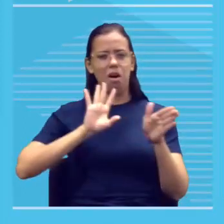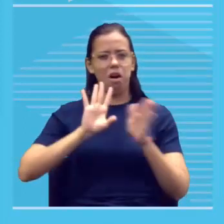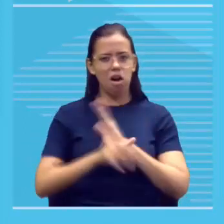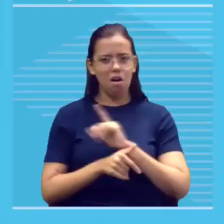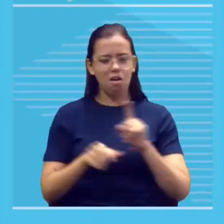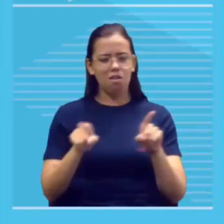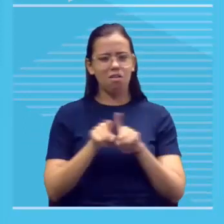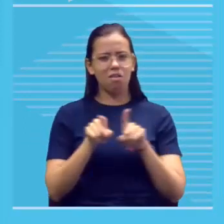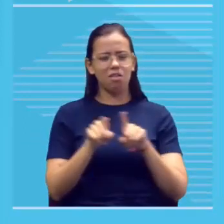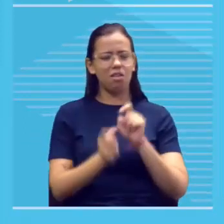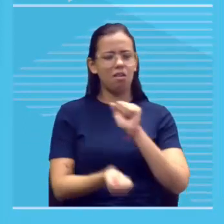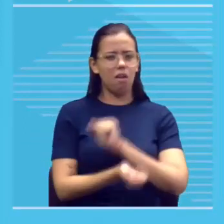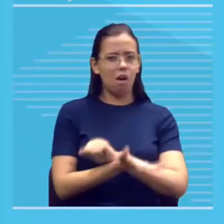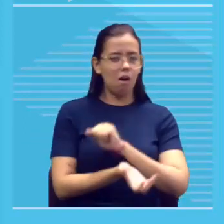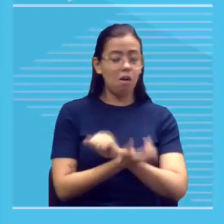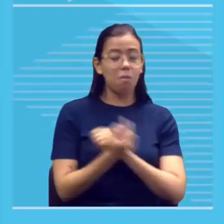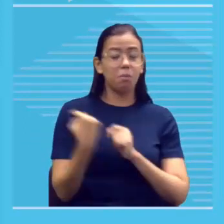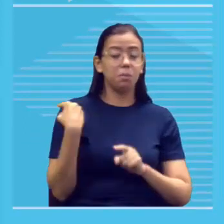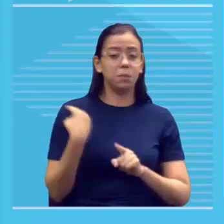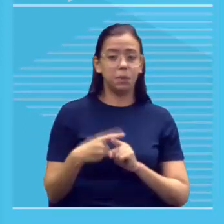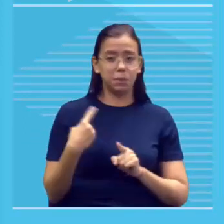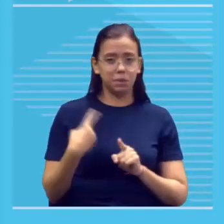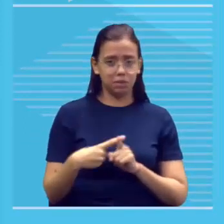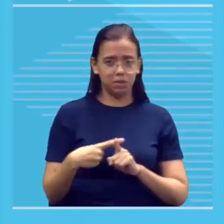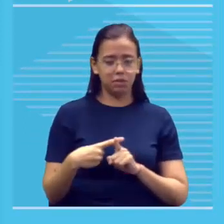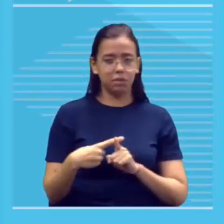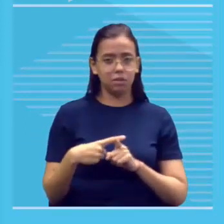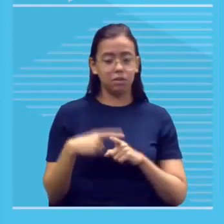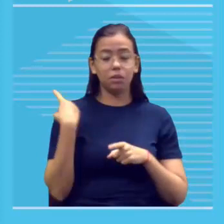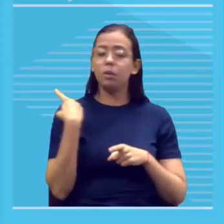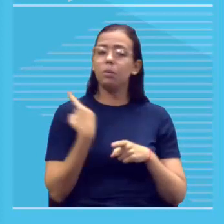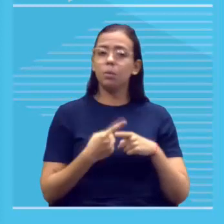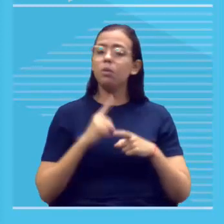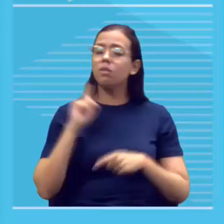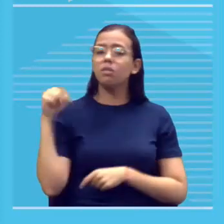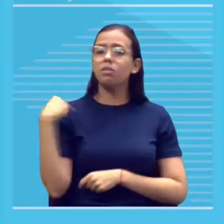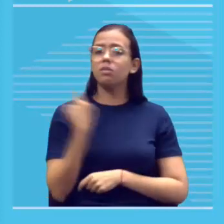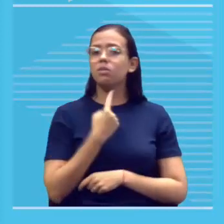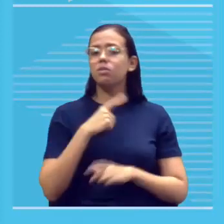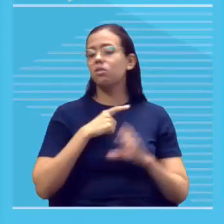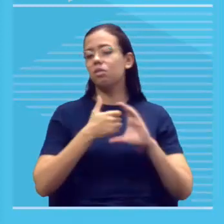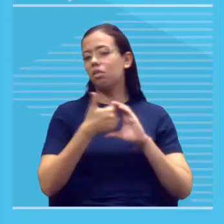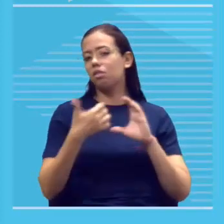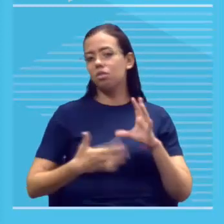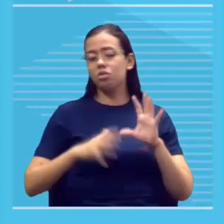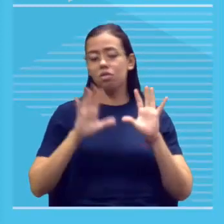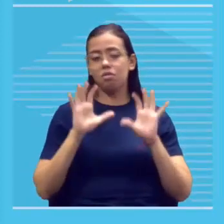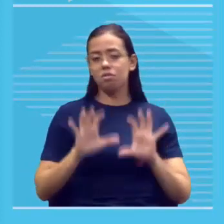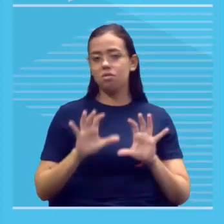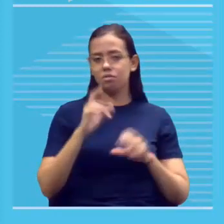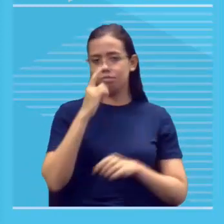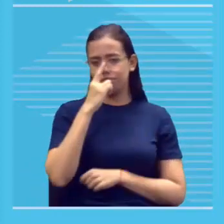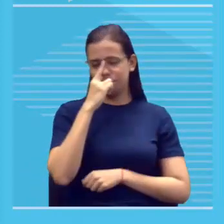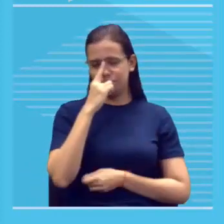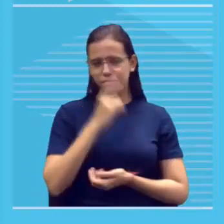corrompendo porque será O que será que nós somos assim porque somos um